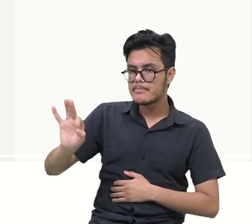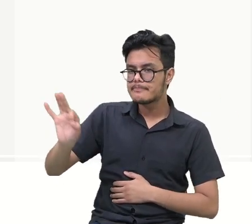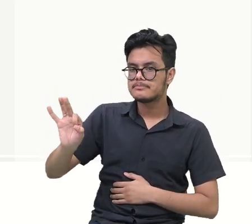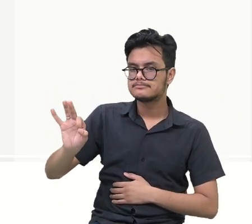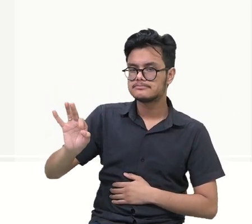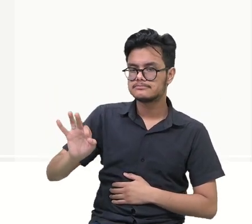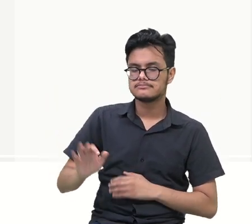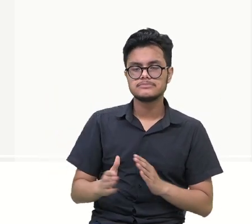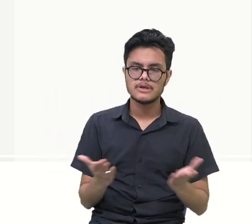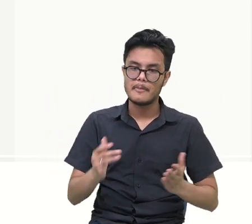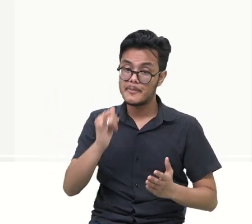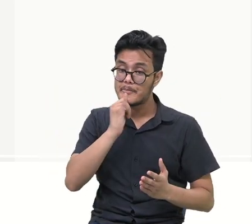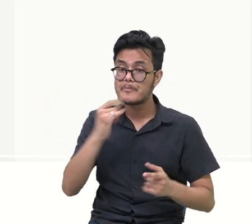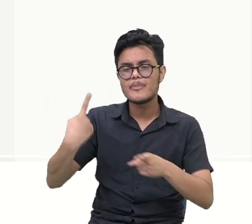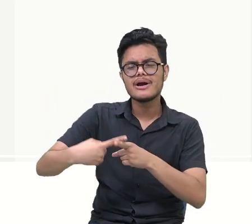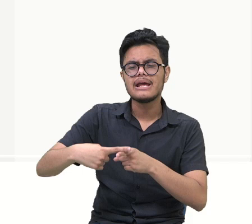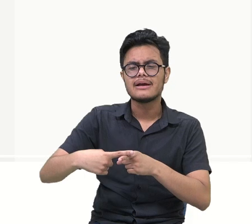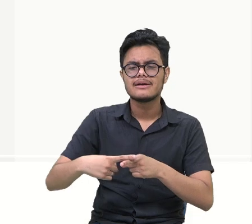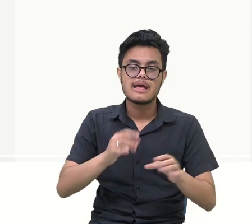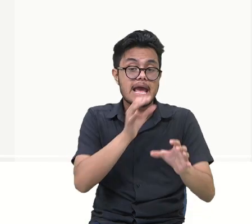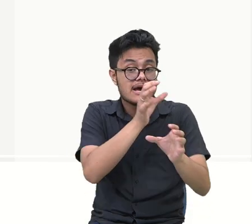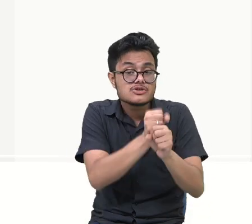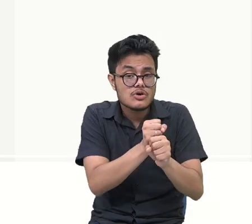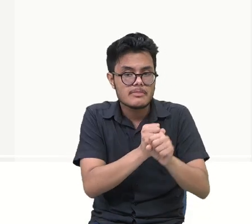Ou seja,